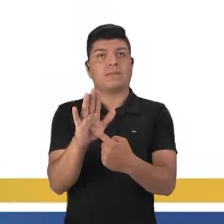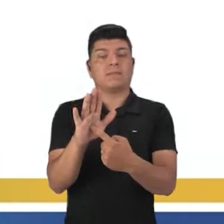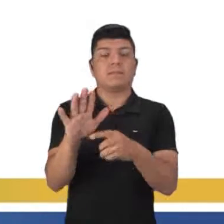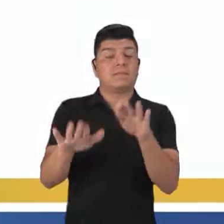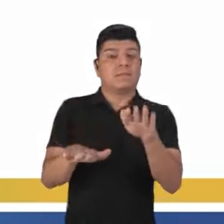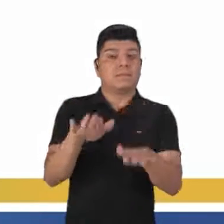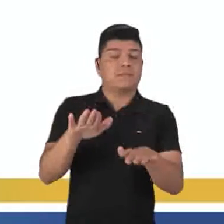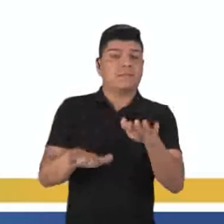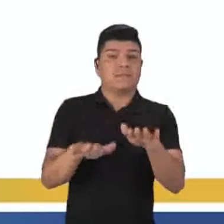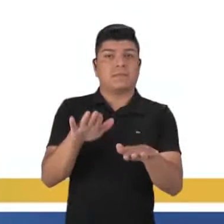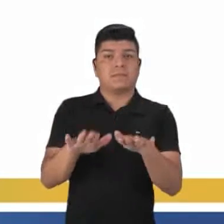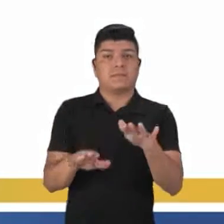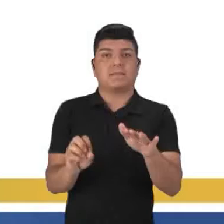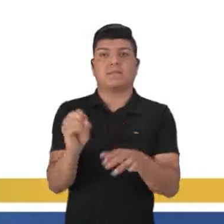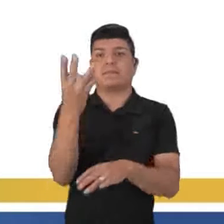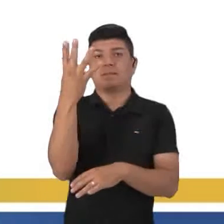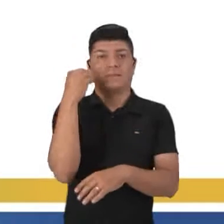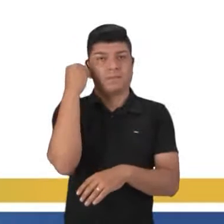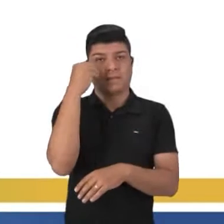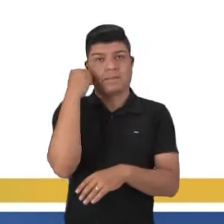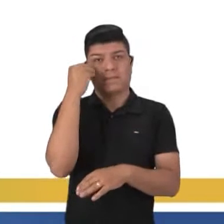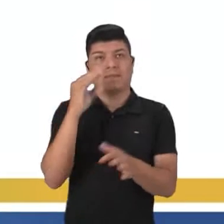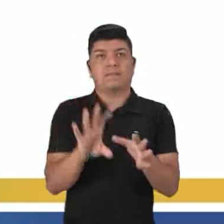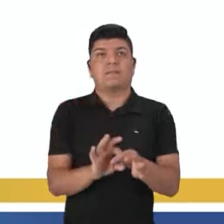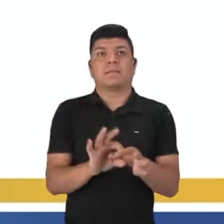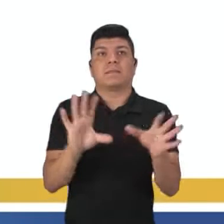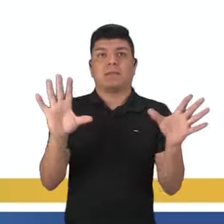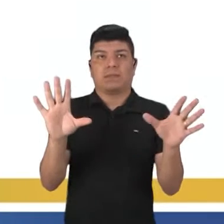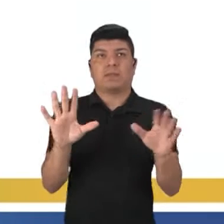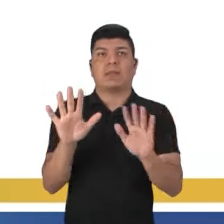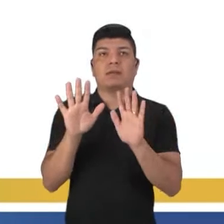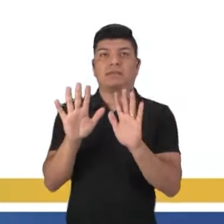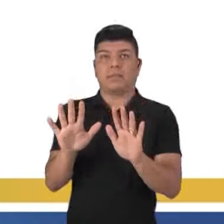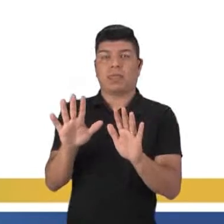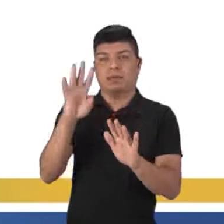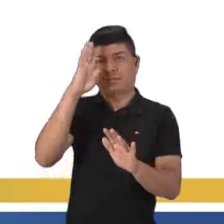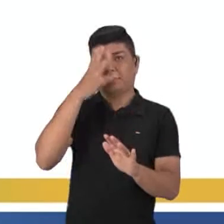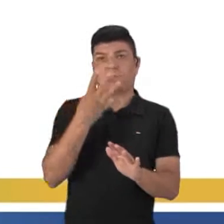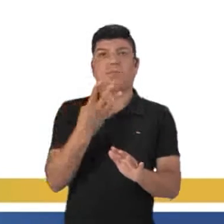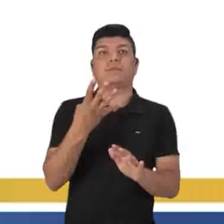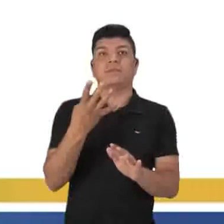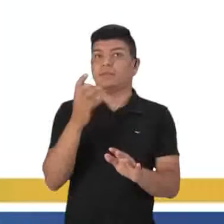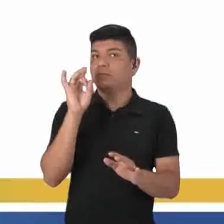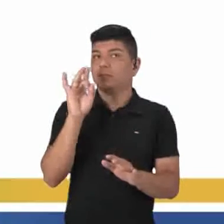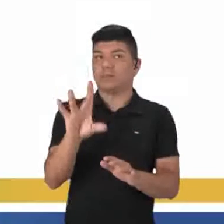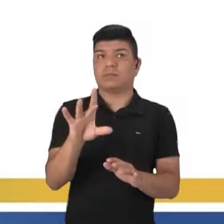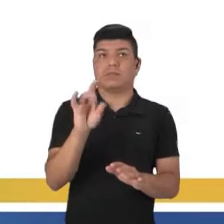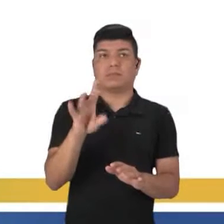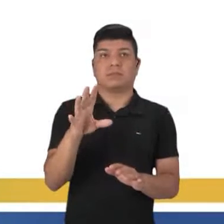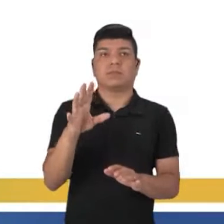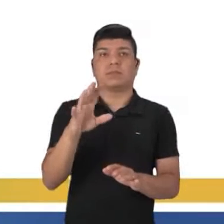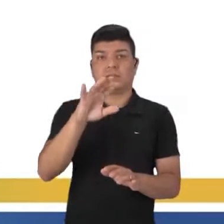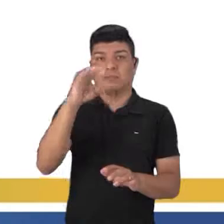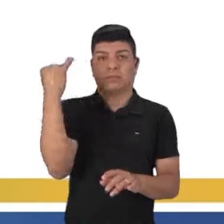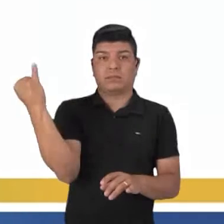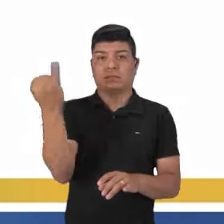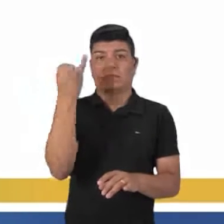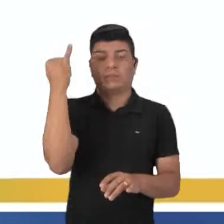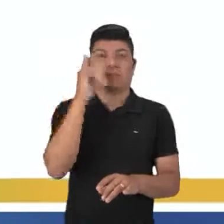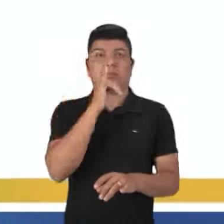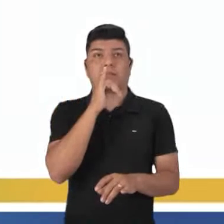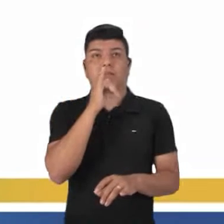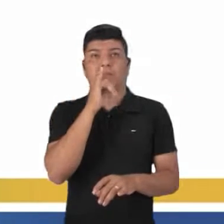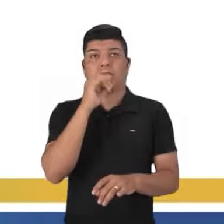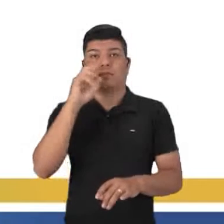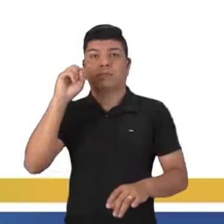que geralmente na ocorrência de um experimento aleatório, um determinado resultado aí apenas, nos interessa. Então, por exemplo,